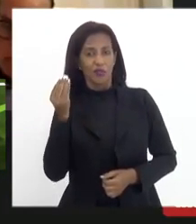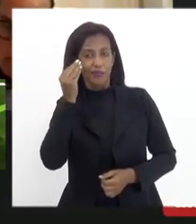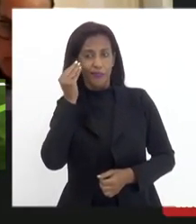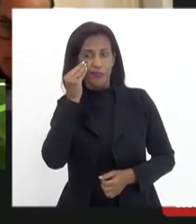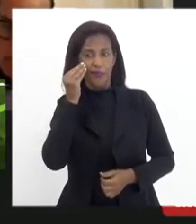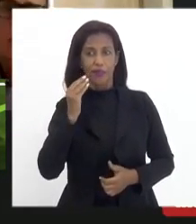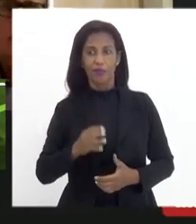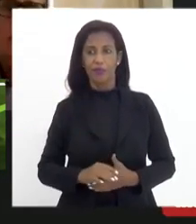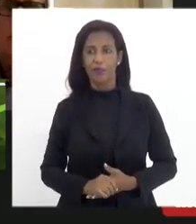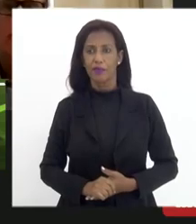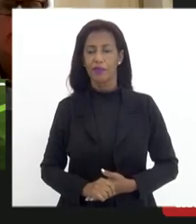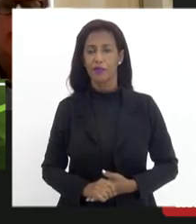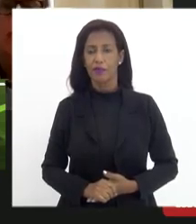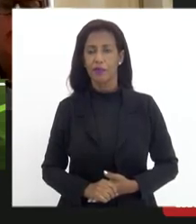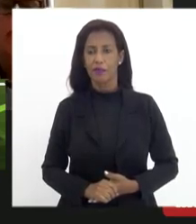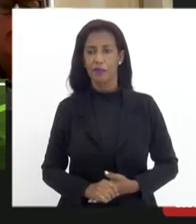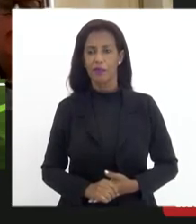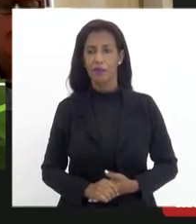Matrena.